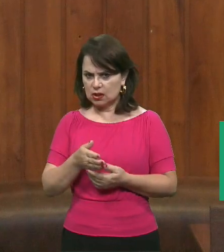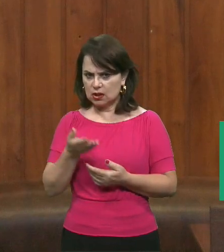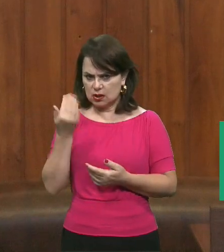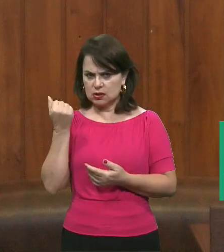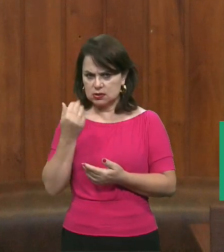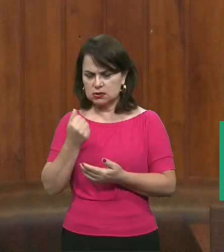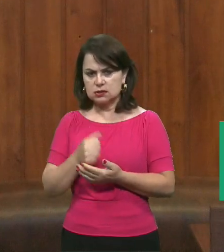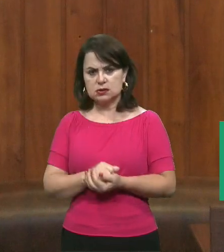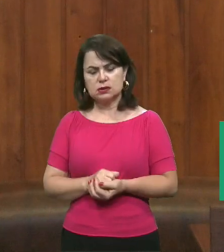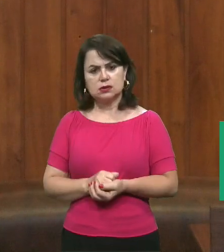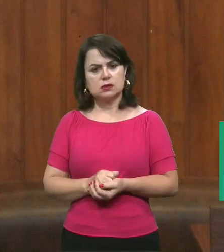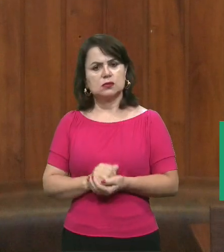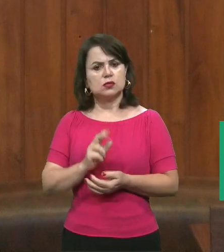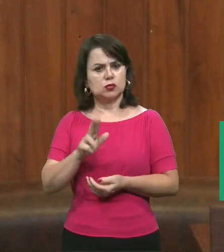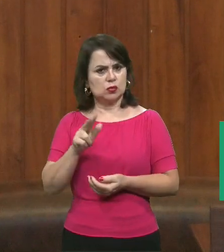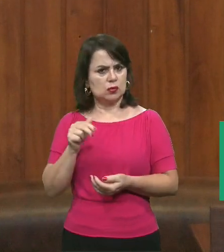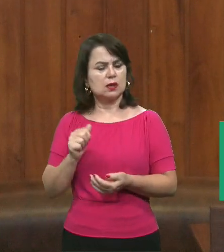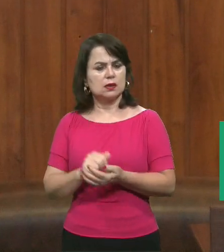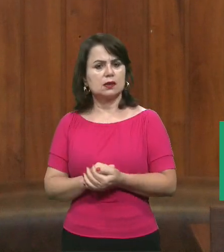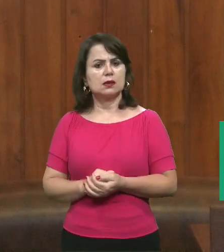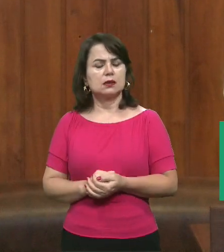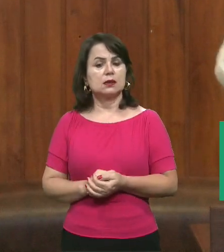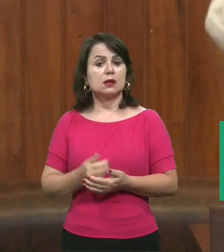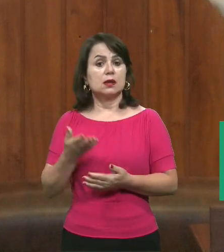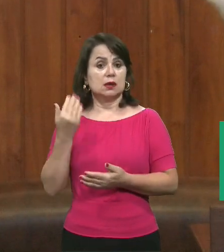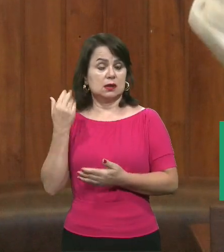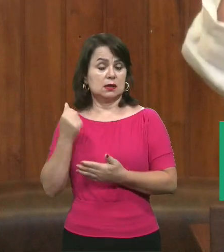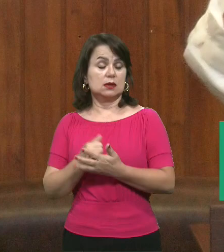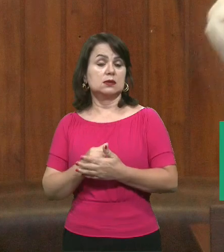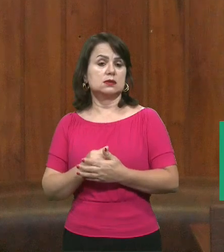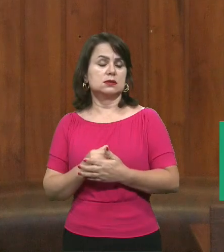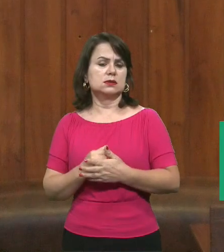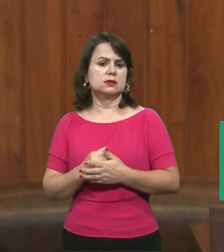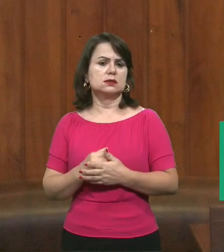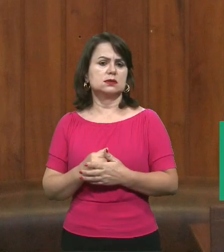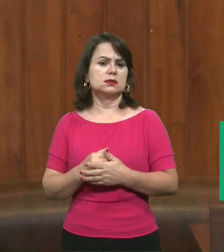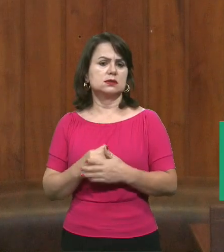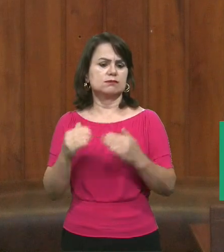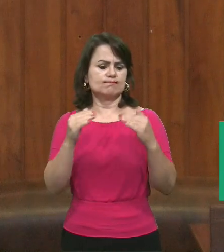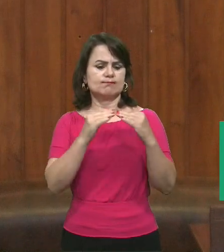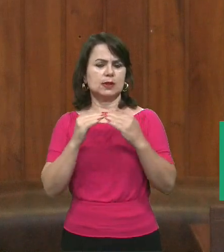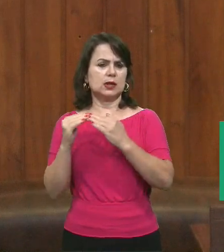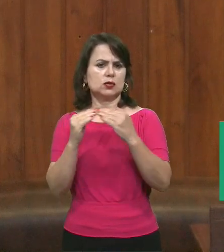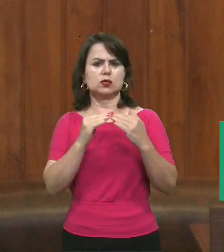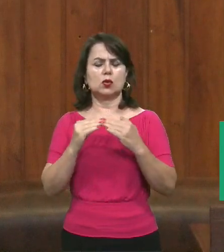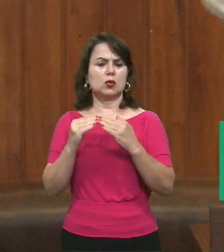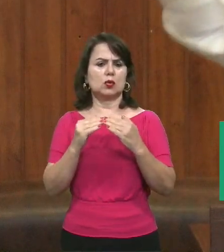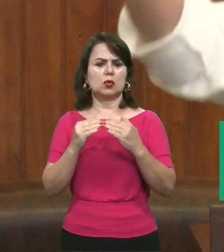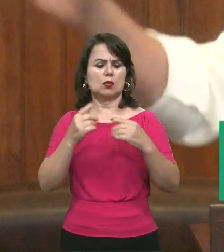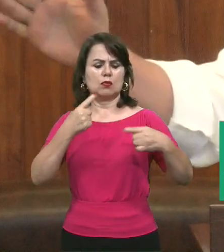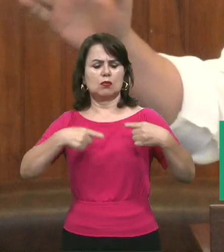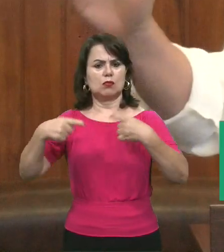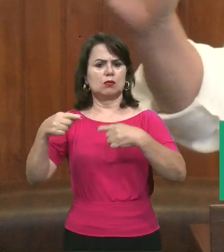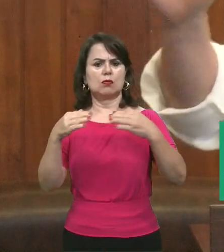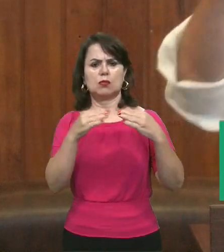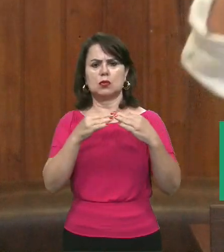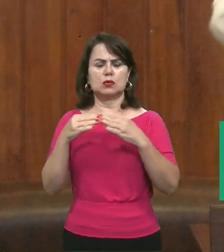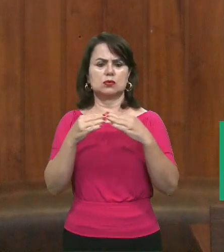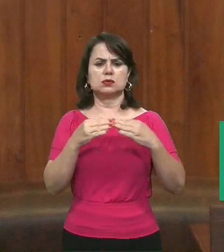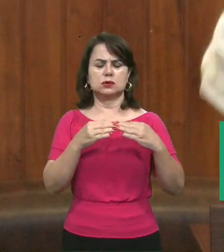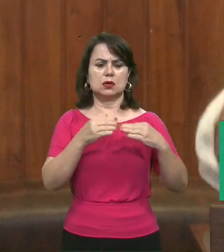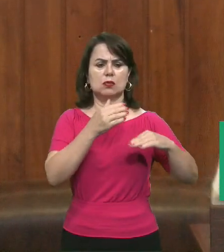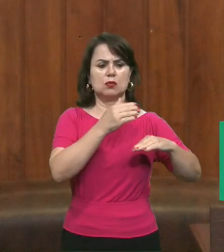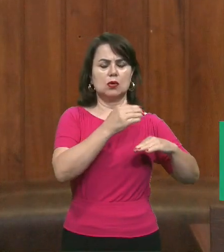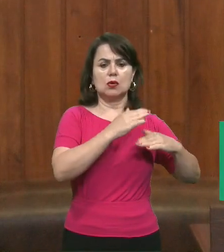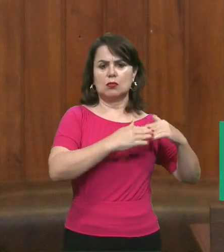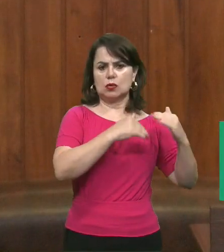vi o consumo de Marília bater com a produção, empatou produção com consumo. Como é que deu